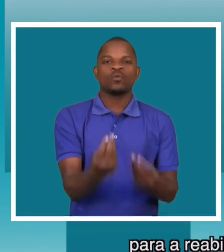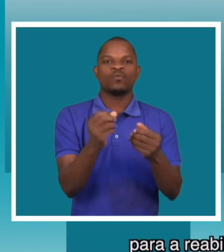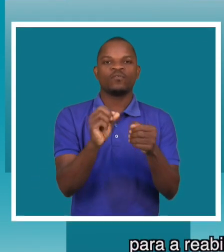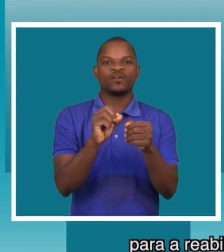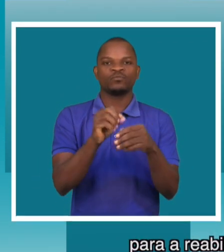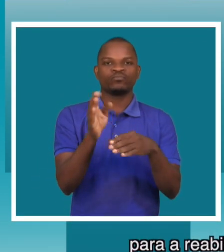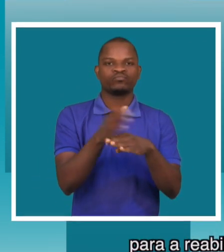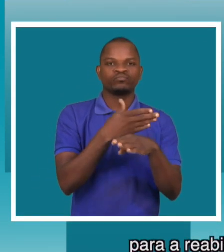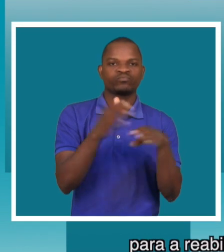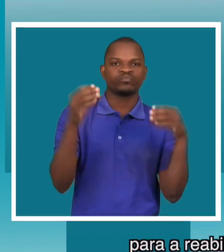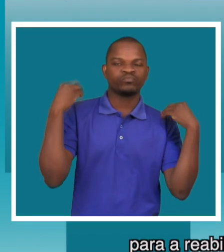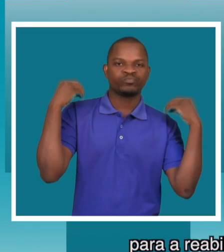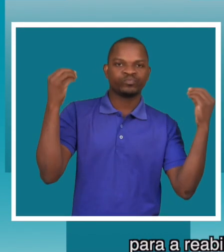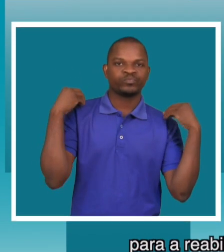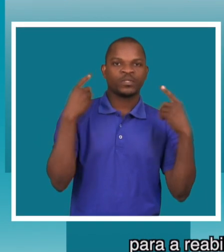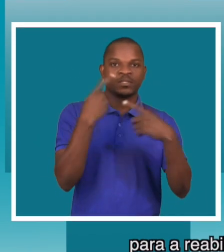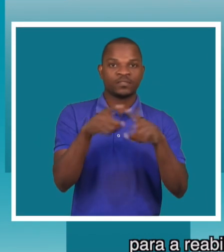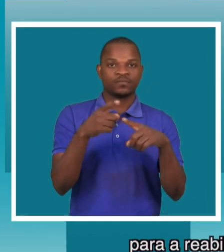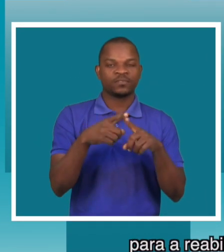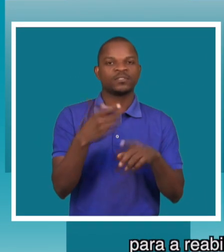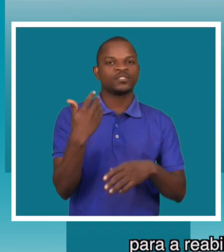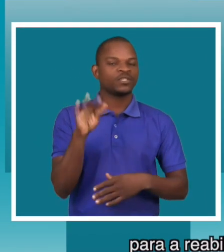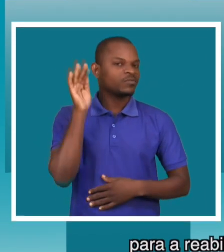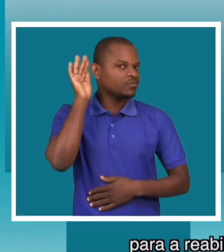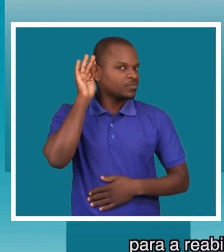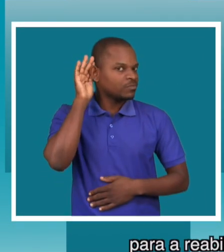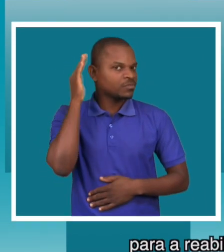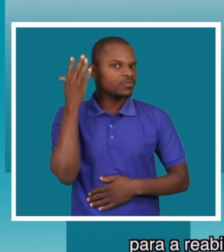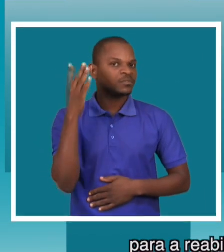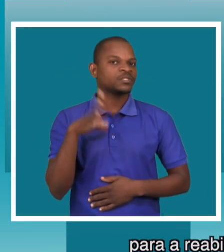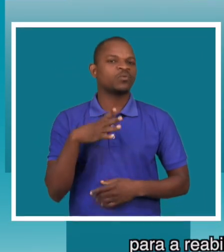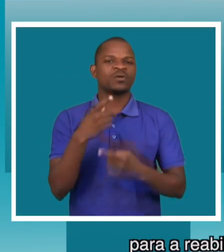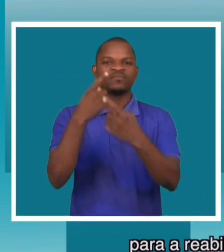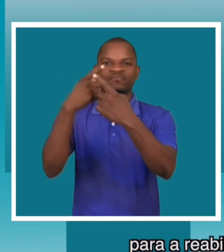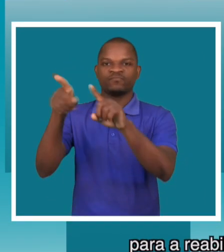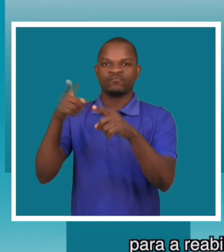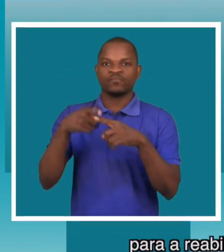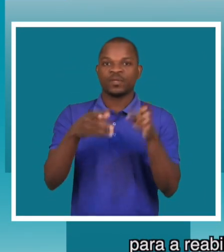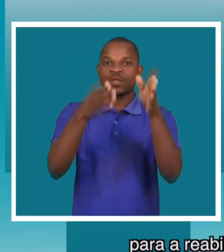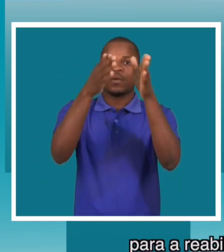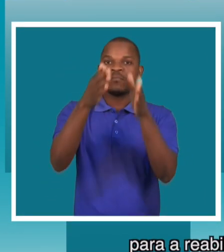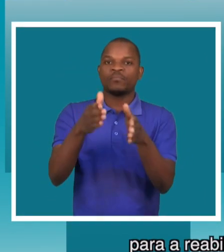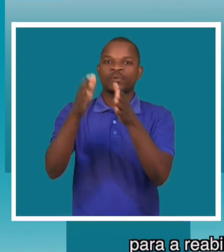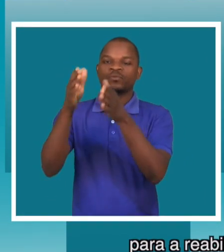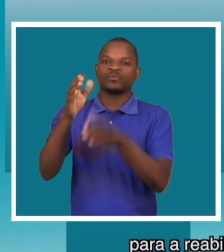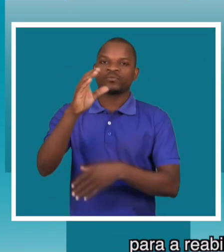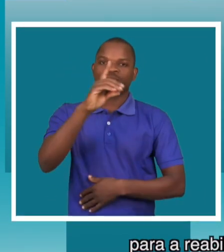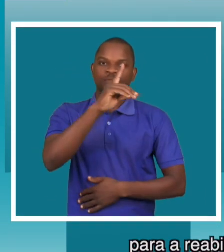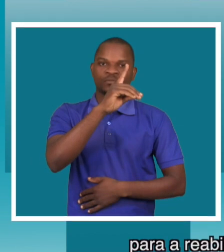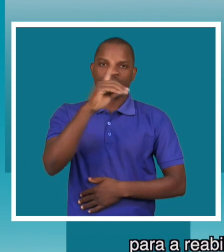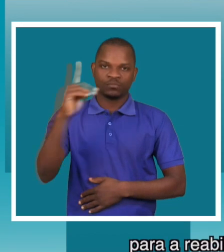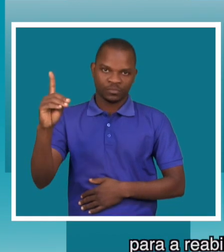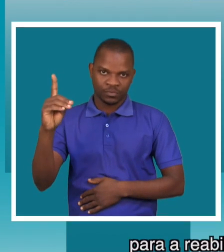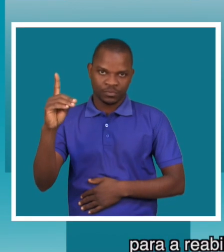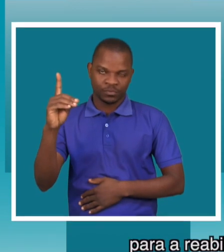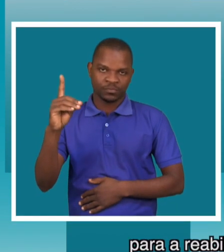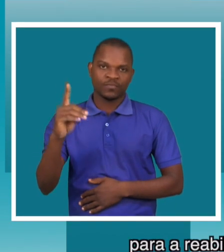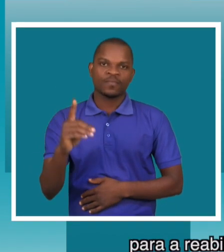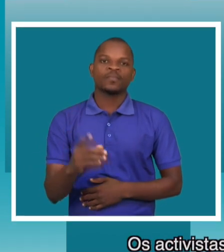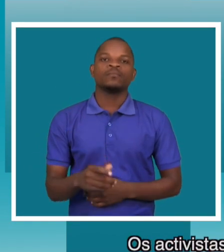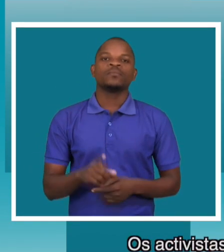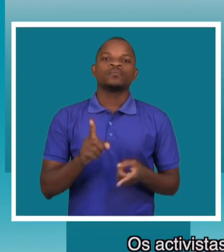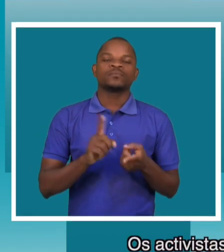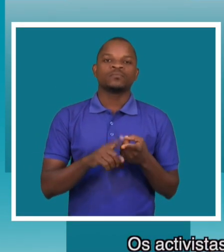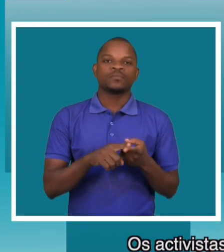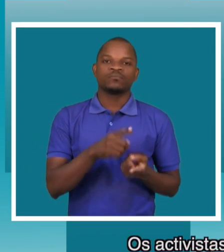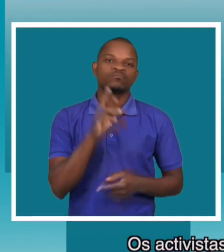para reabilitar. Sabemos que recebem várias pessoas com deficiência com várias tipologias